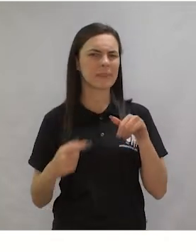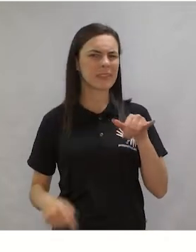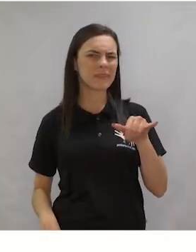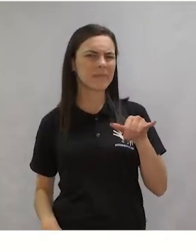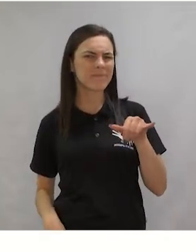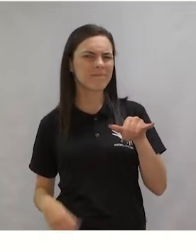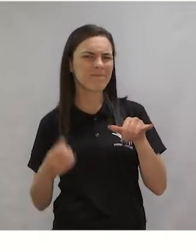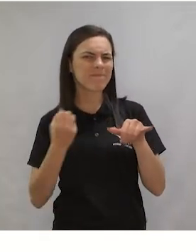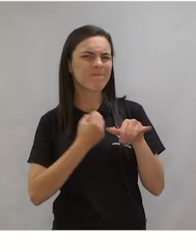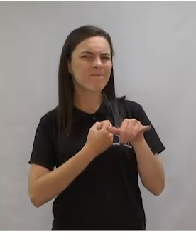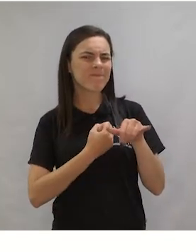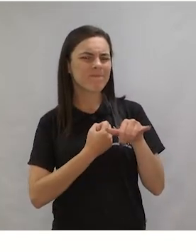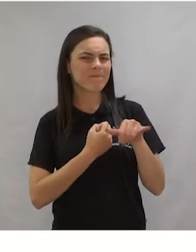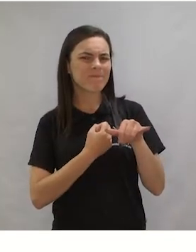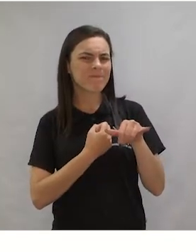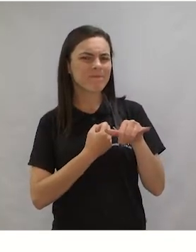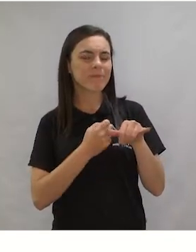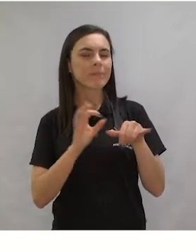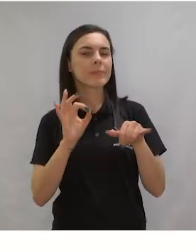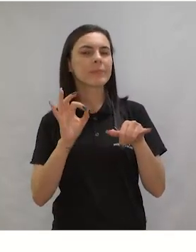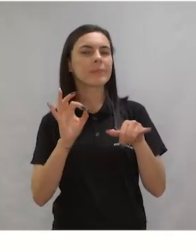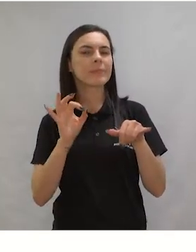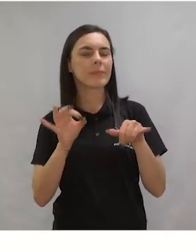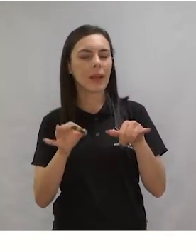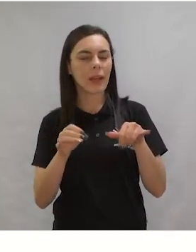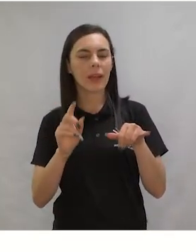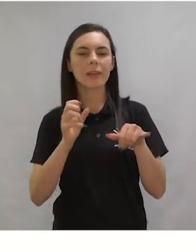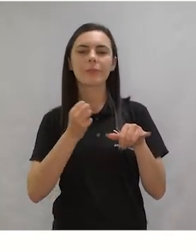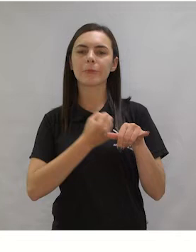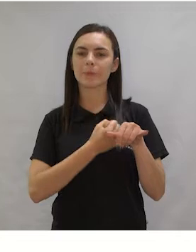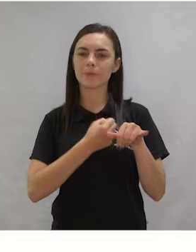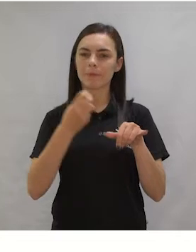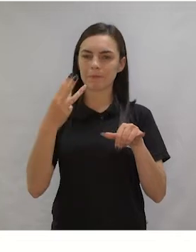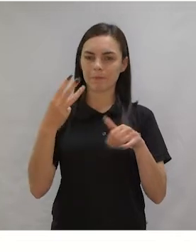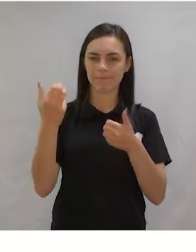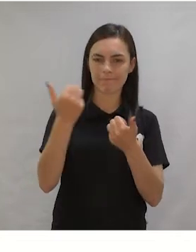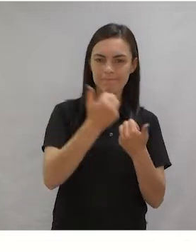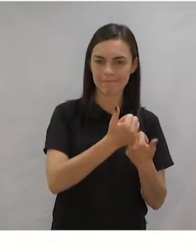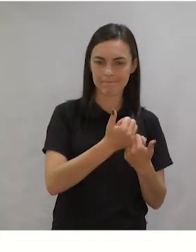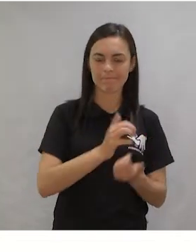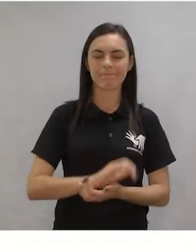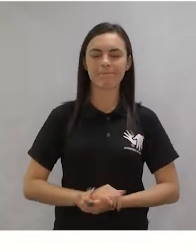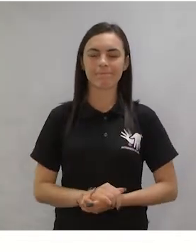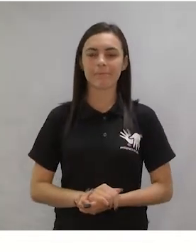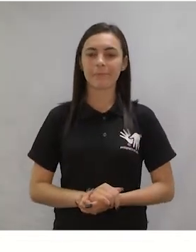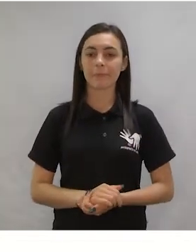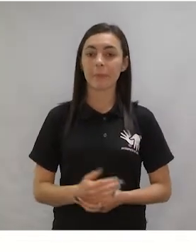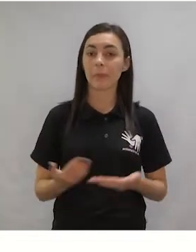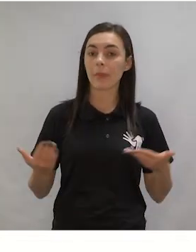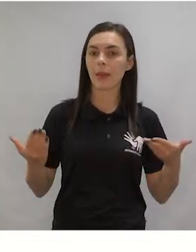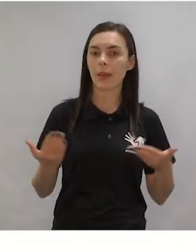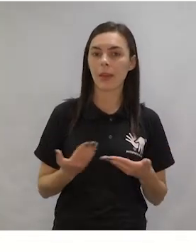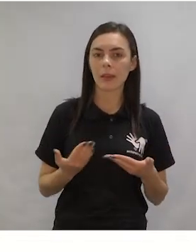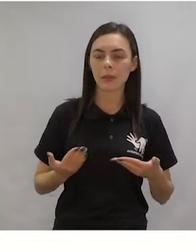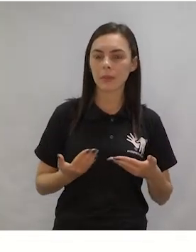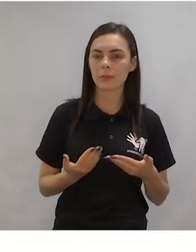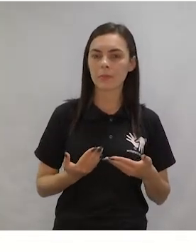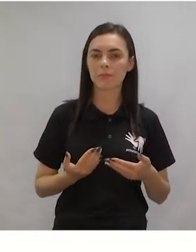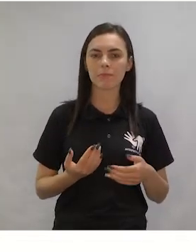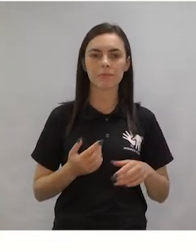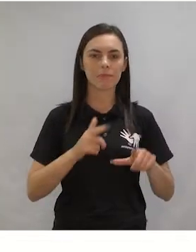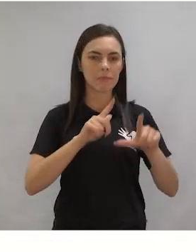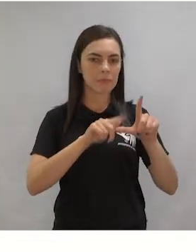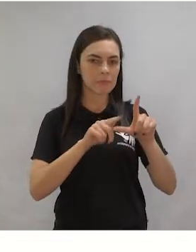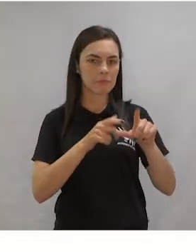que é o valor de y? Isso mesmo. O valor de y é igual a 3. Então, agora eu já não